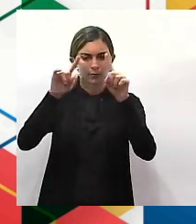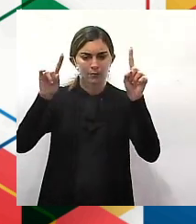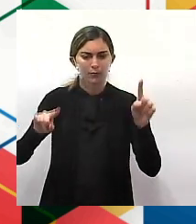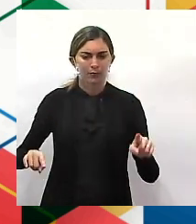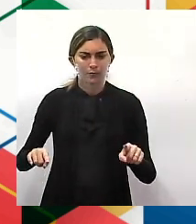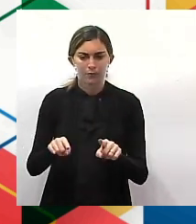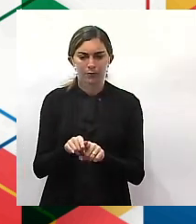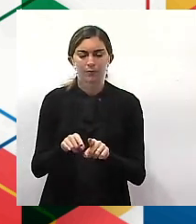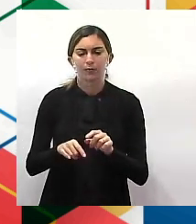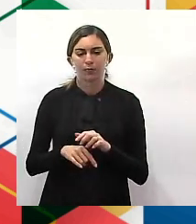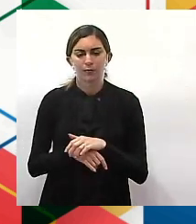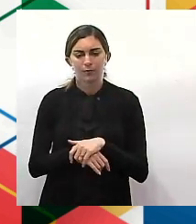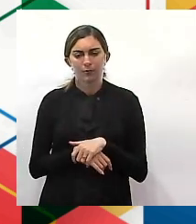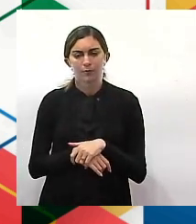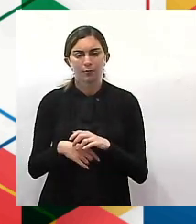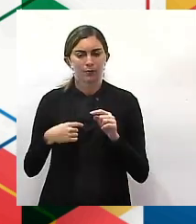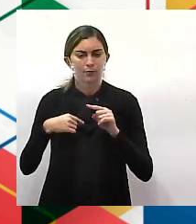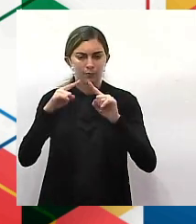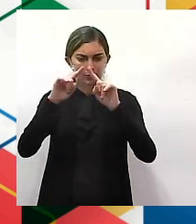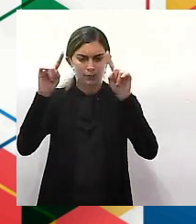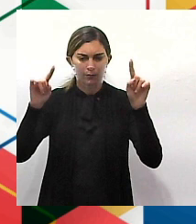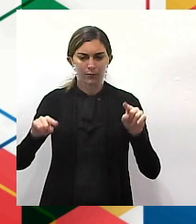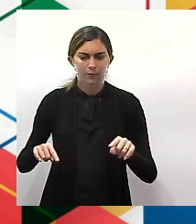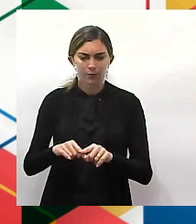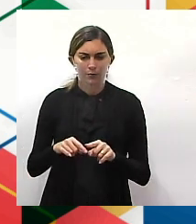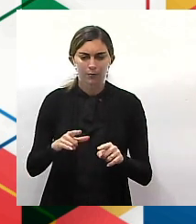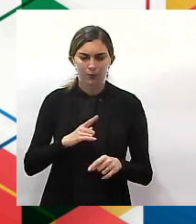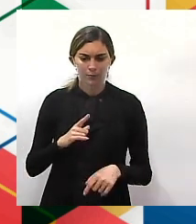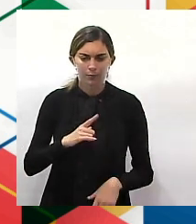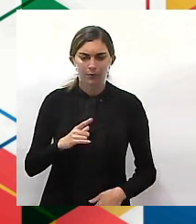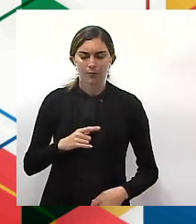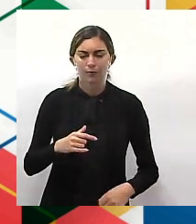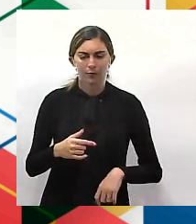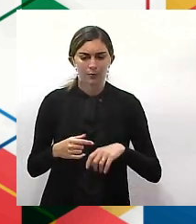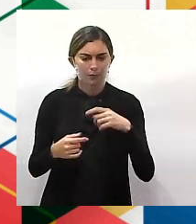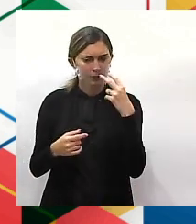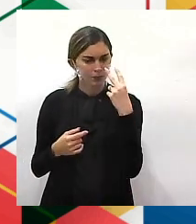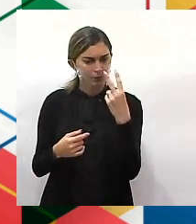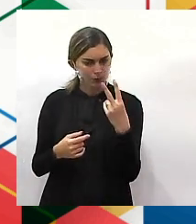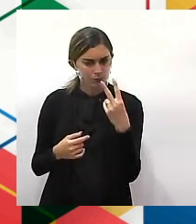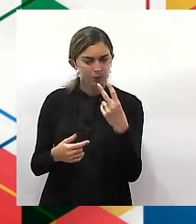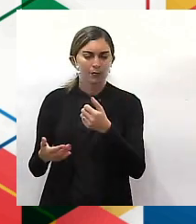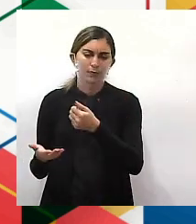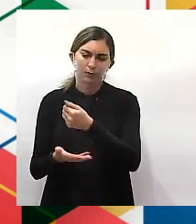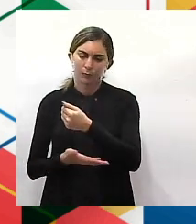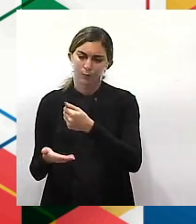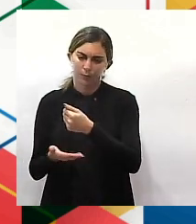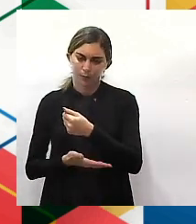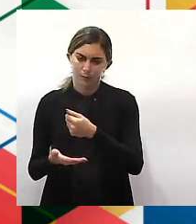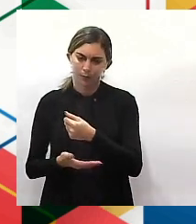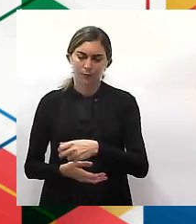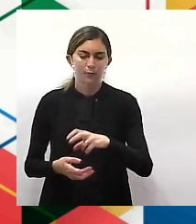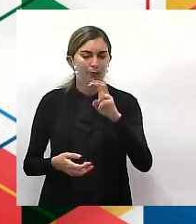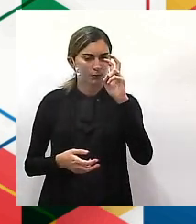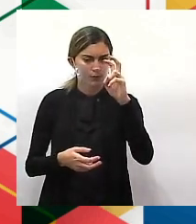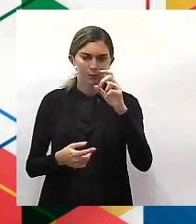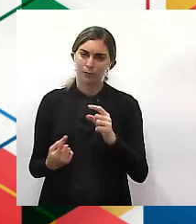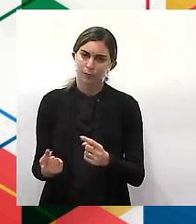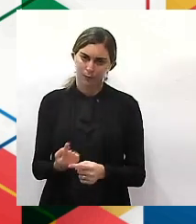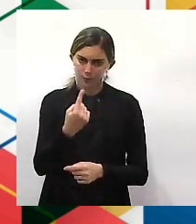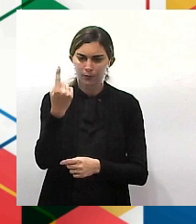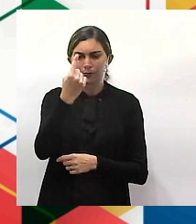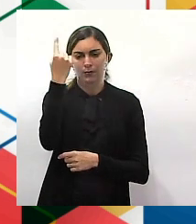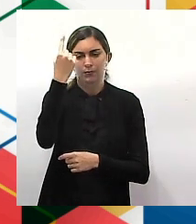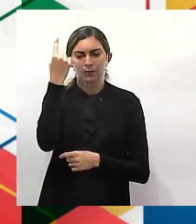do retângulo. O meu retângulo ele tem 2 de base e 5 de altura. Tá